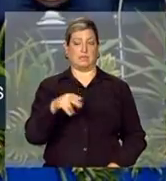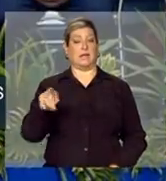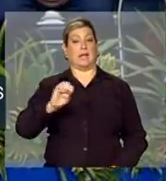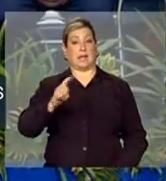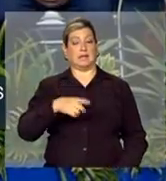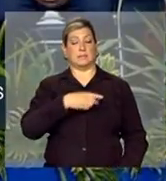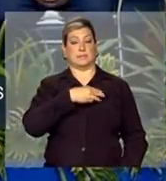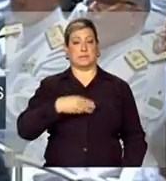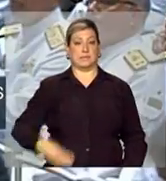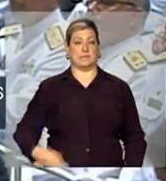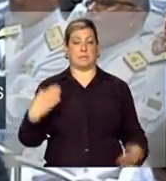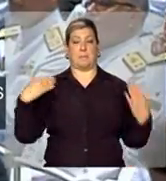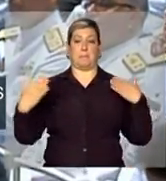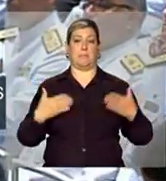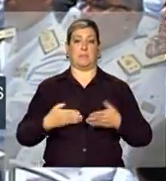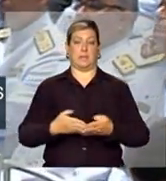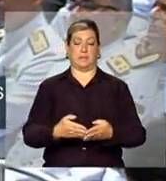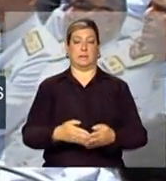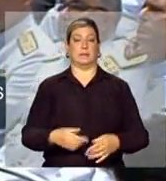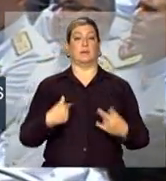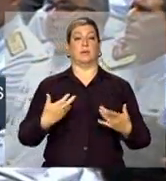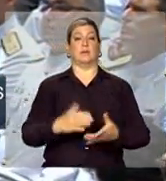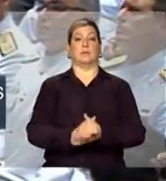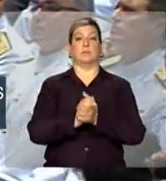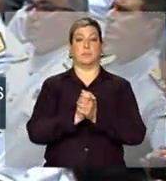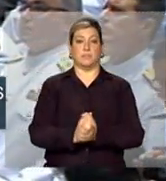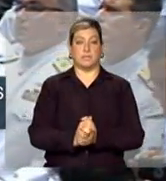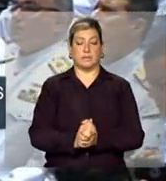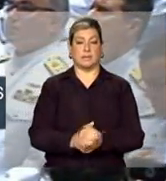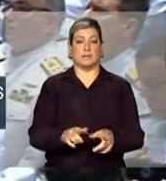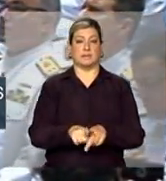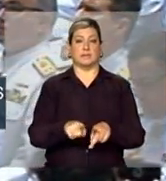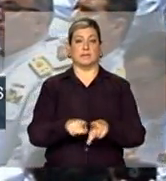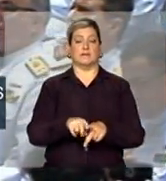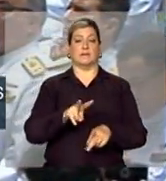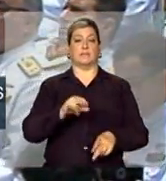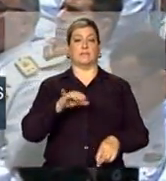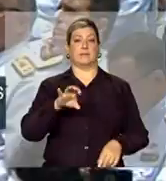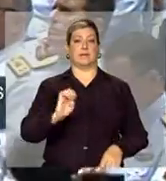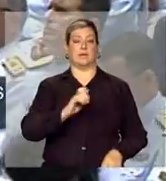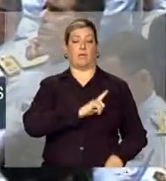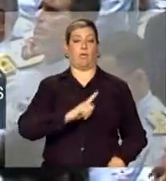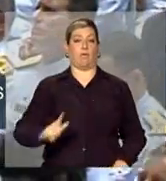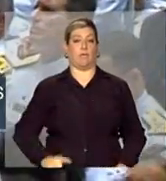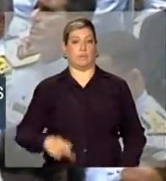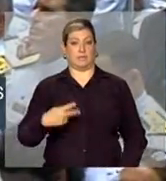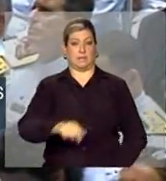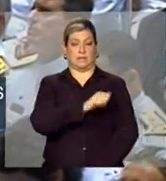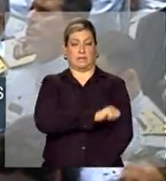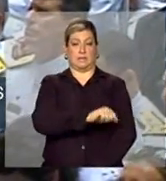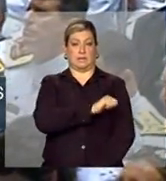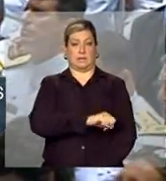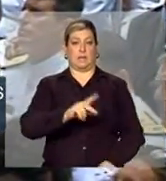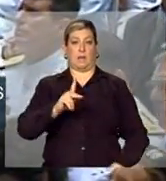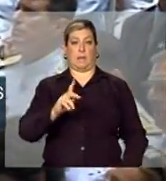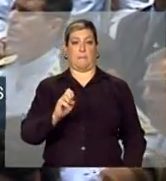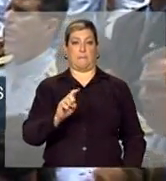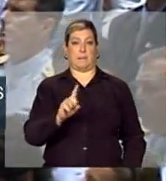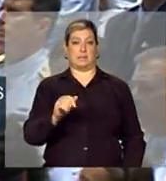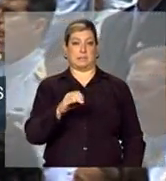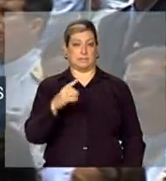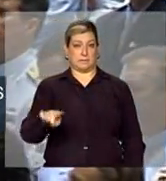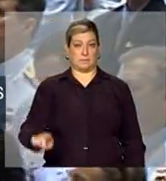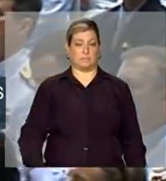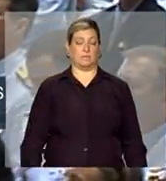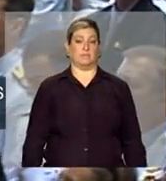ex-ministros da Marinha. Queria cumprimentar o vice-governador do Rio, meu querido